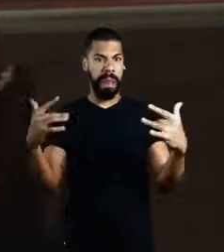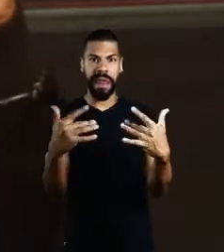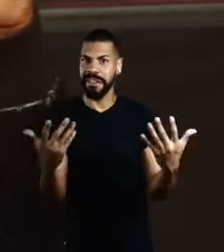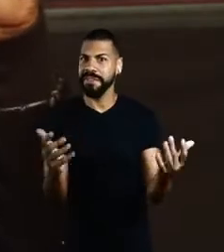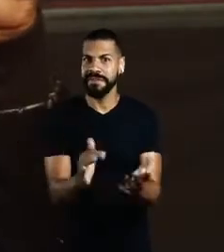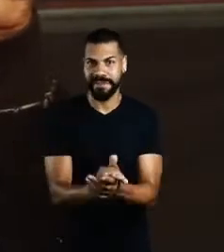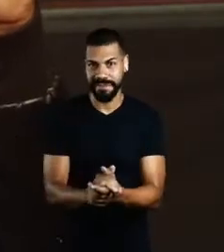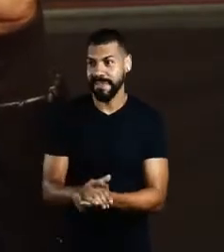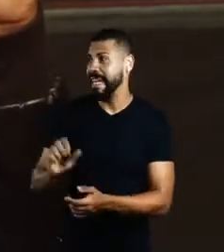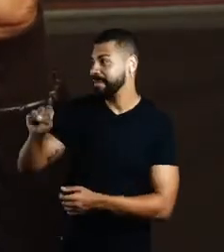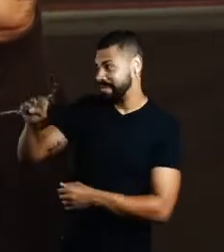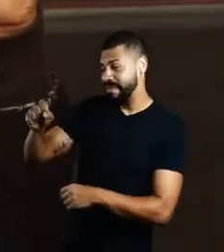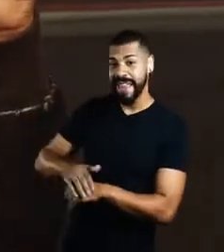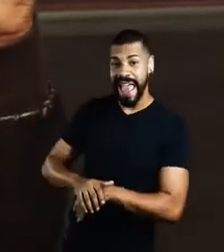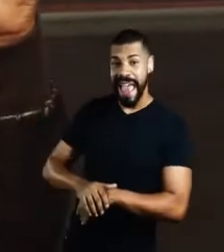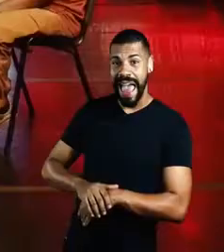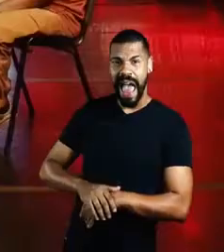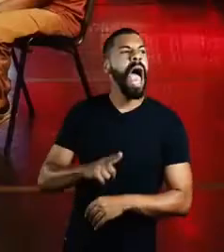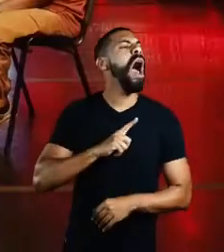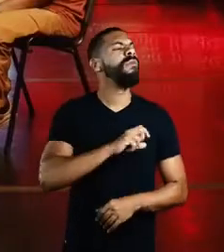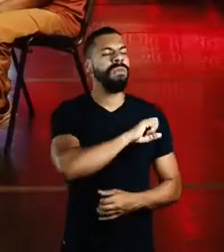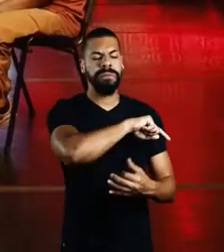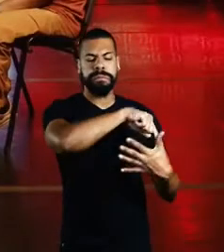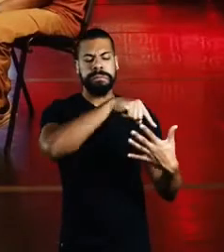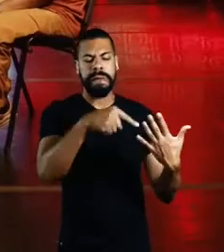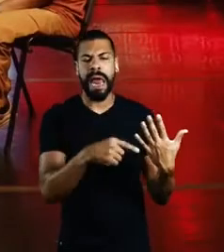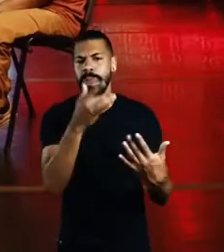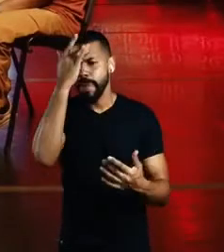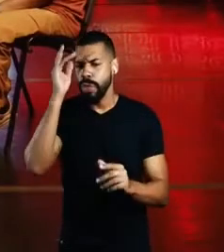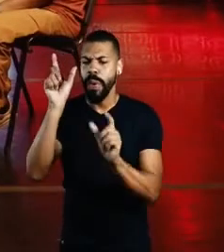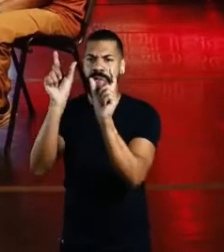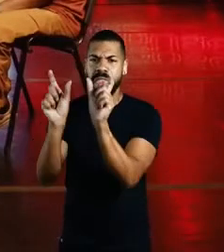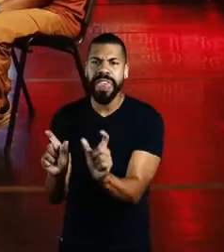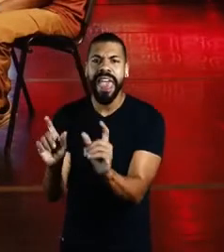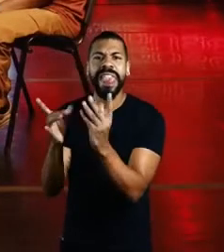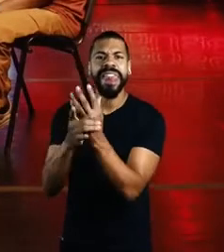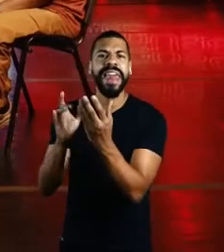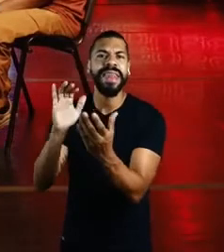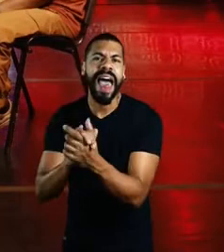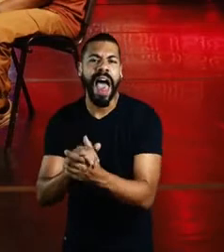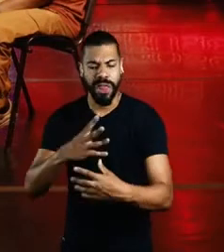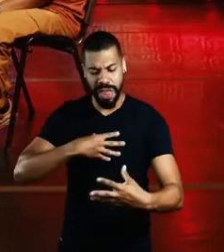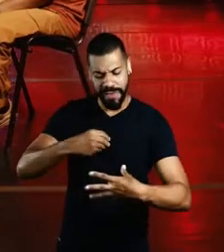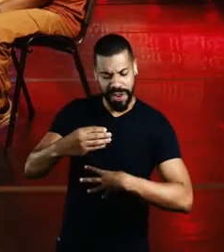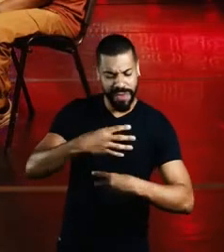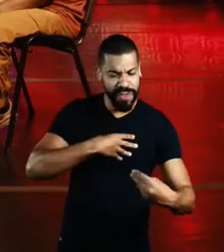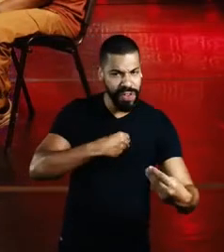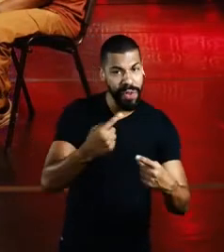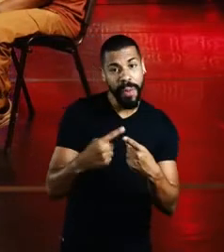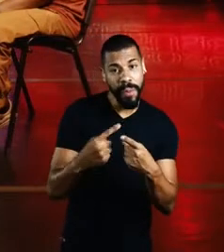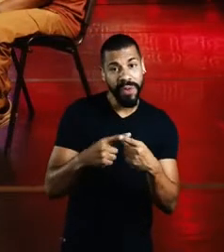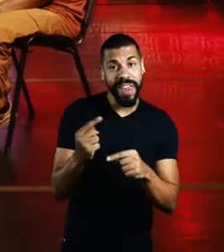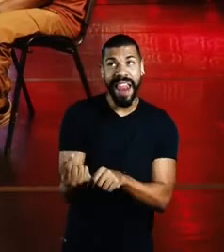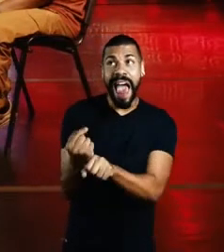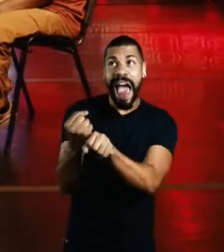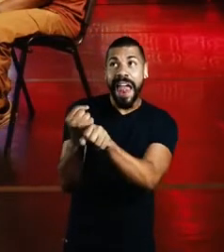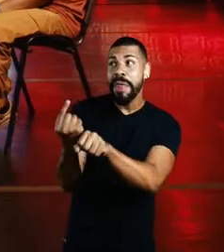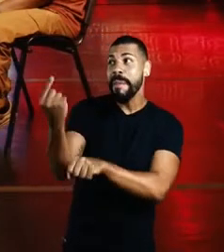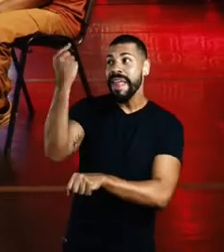Ah, não. Muita gente casou, né? Muita gente tem os seus filhos aí, devido aos bailes.